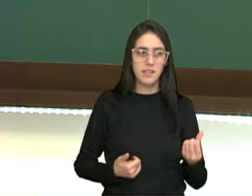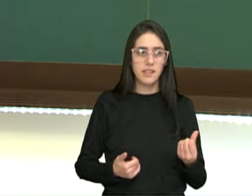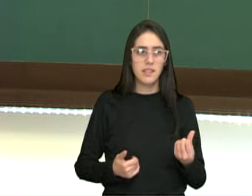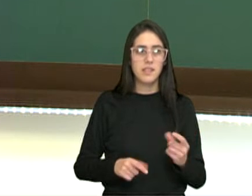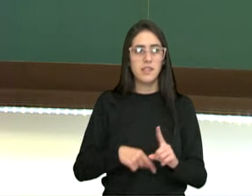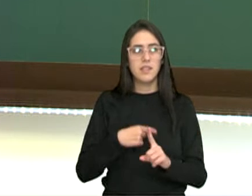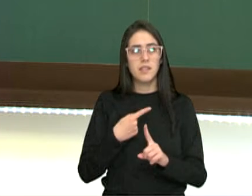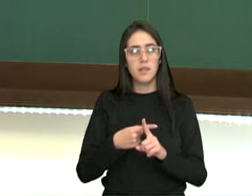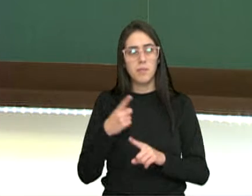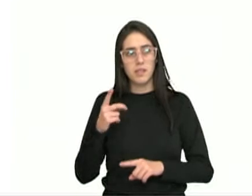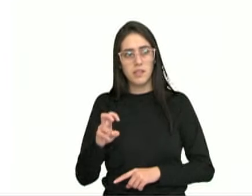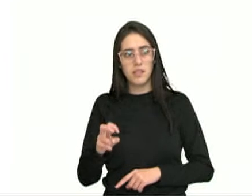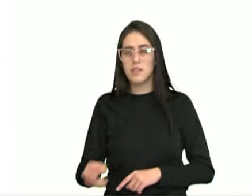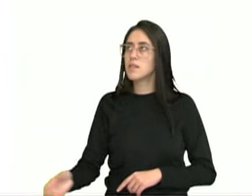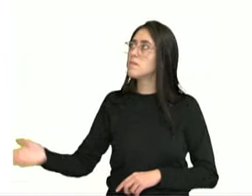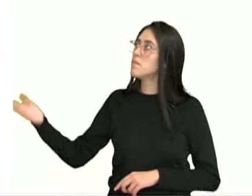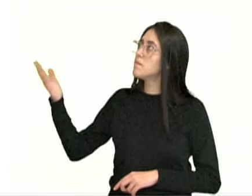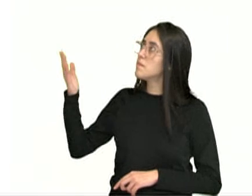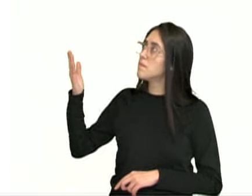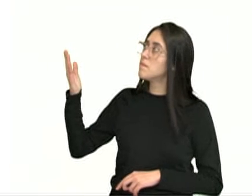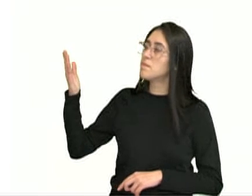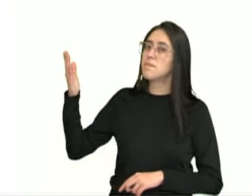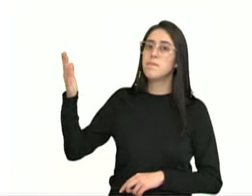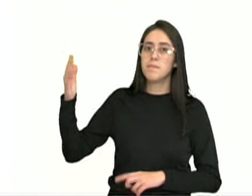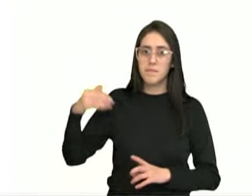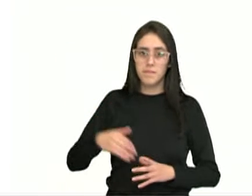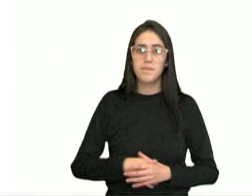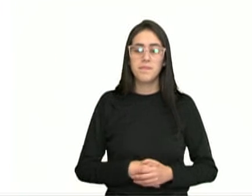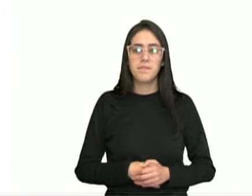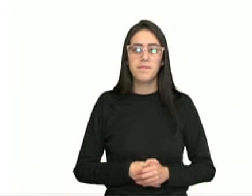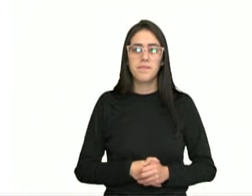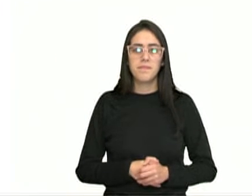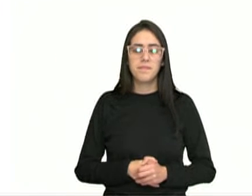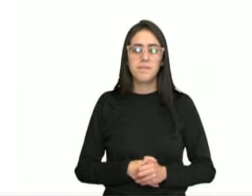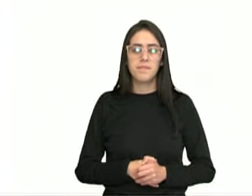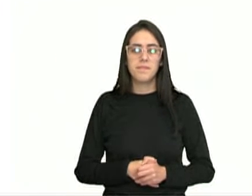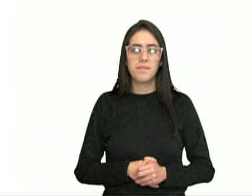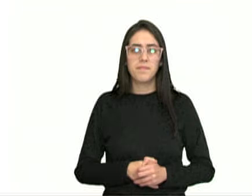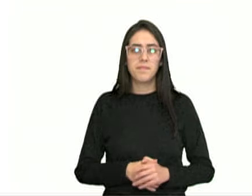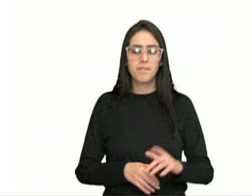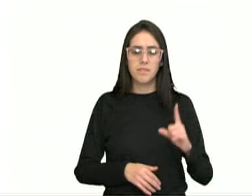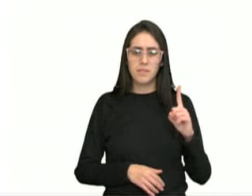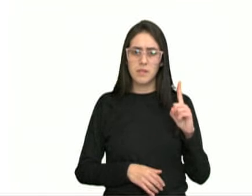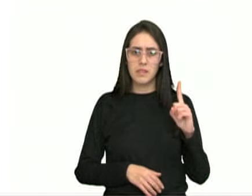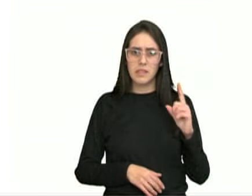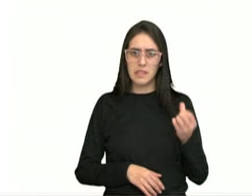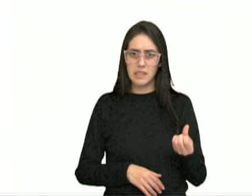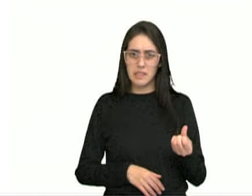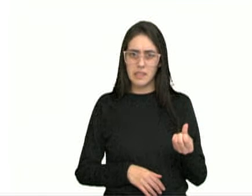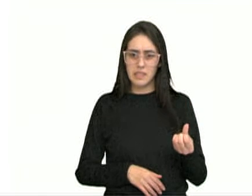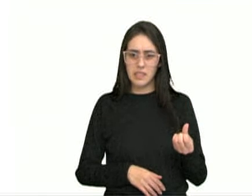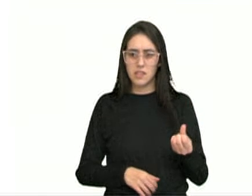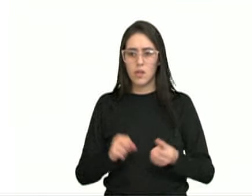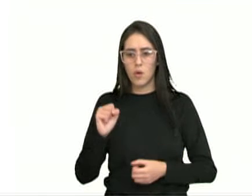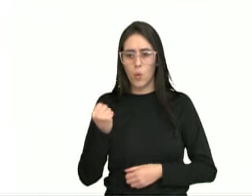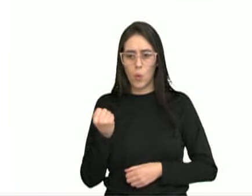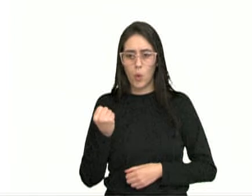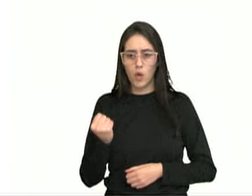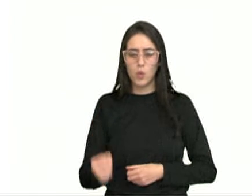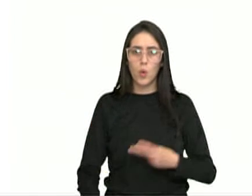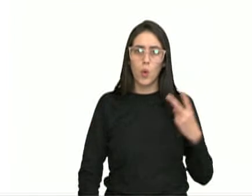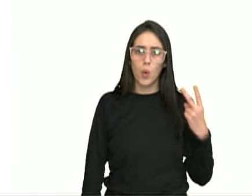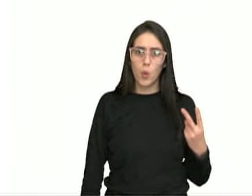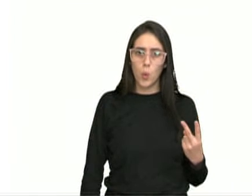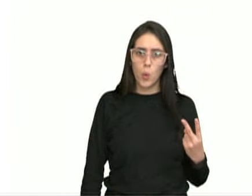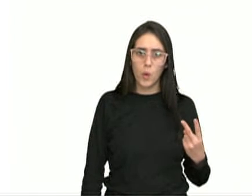8 vezes 16, mais 2 vezes 17. E esse 16, esse 8 e esse 2,